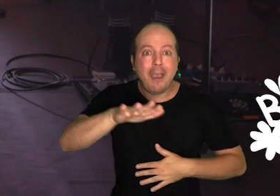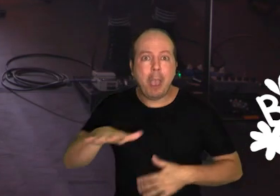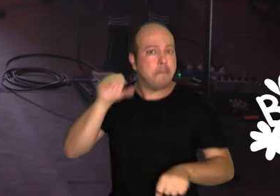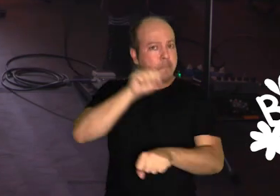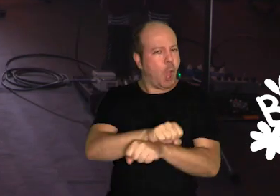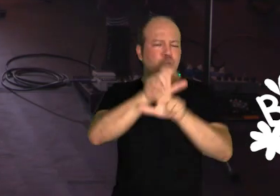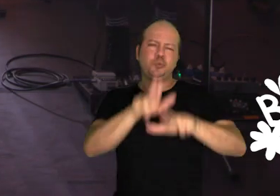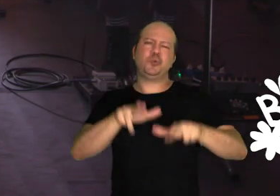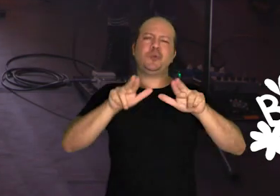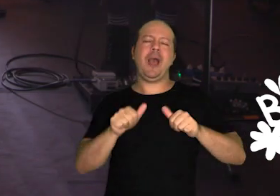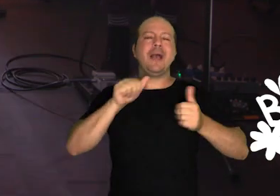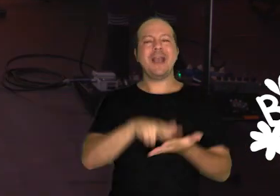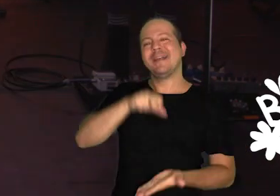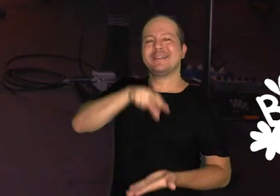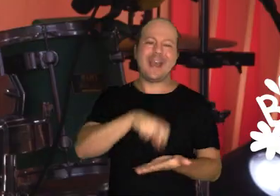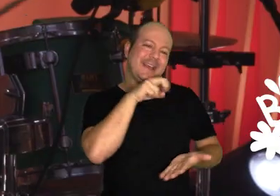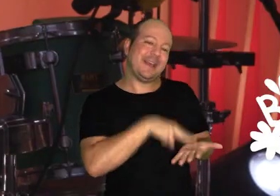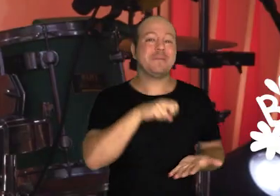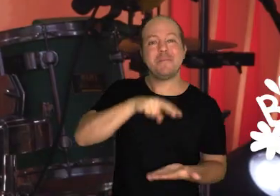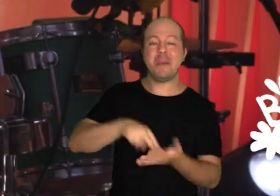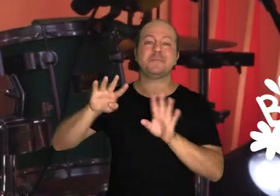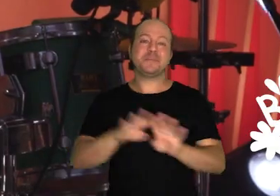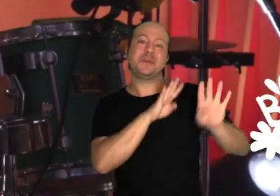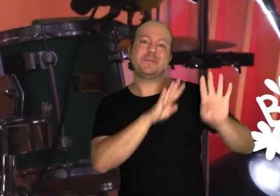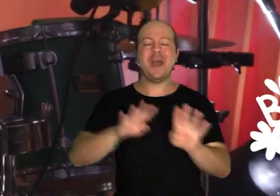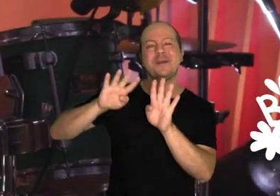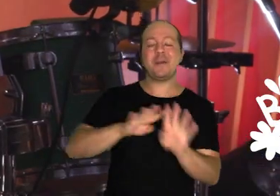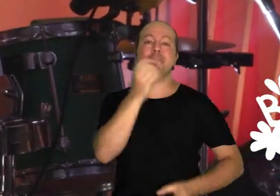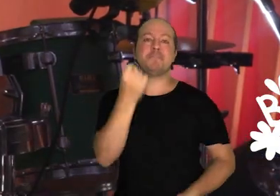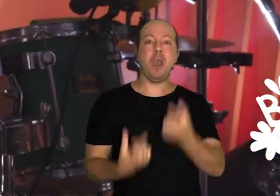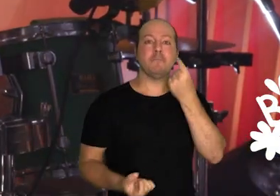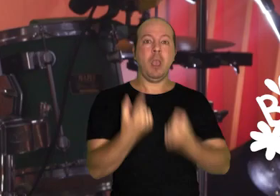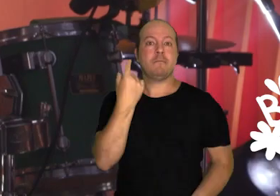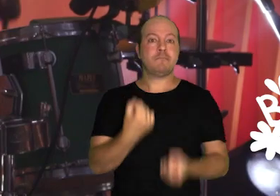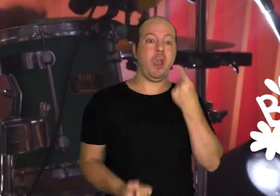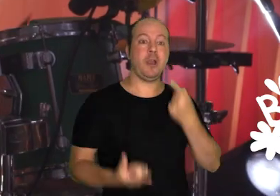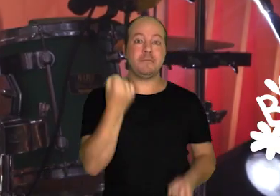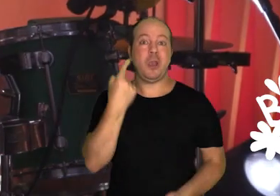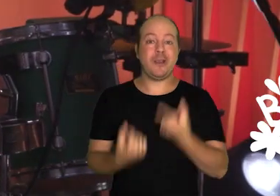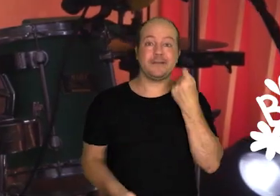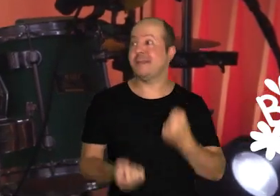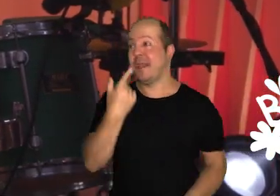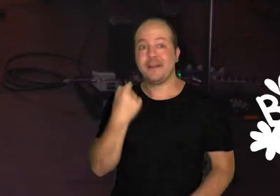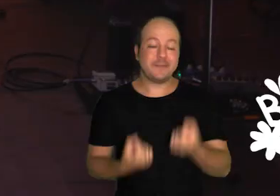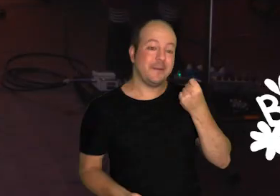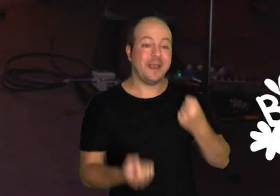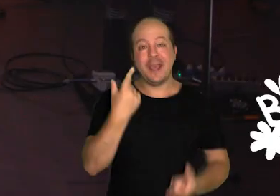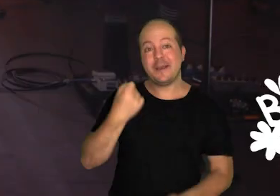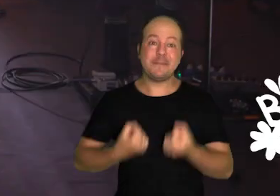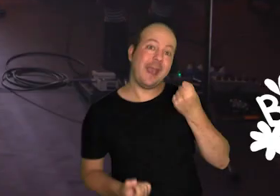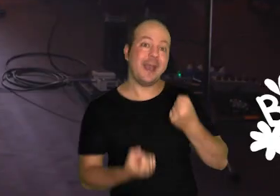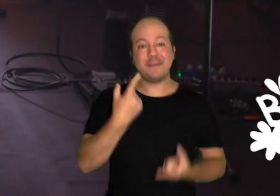quer mais parar de pular. Tanta fantasia pipoca. Então pipoca, pipoca, pipoca, pipoca.